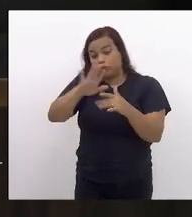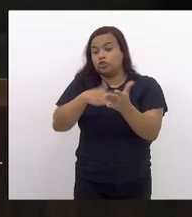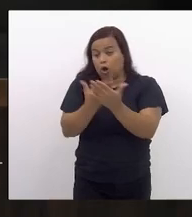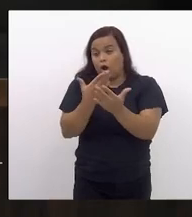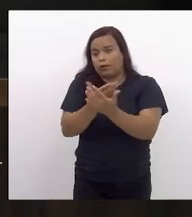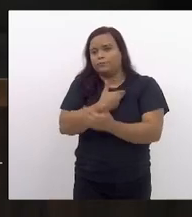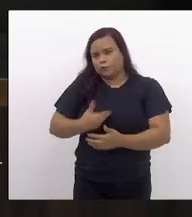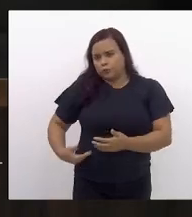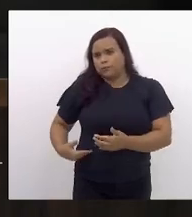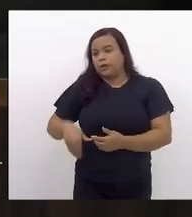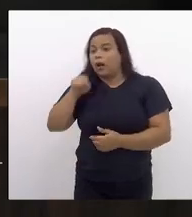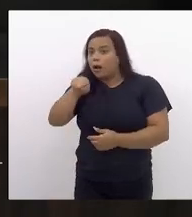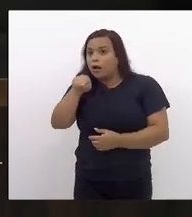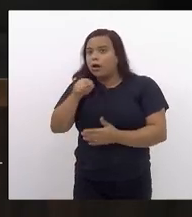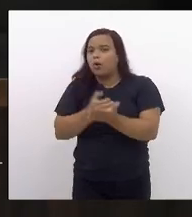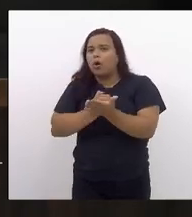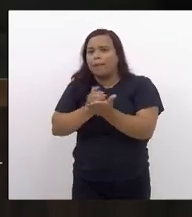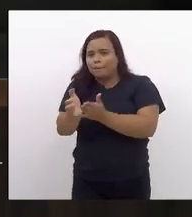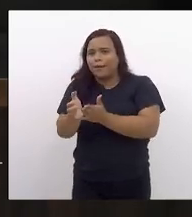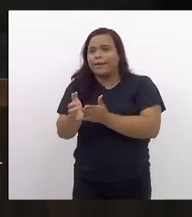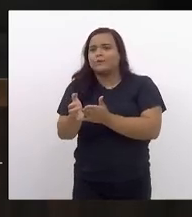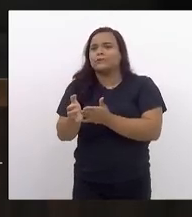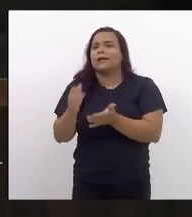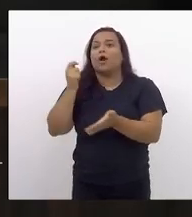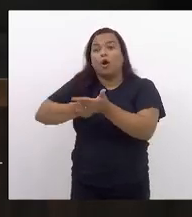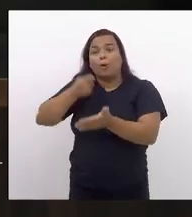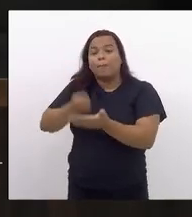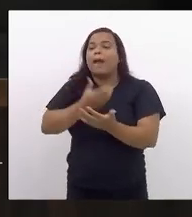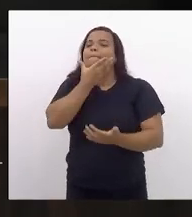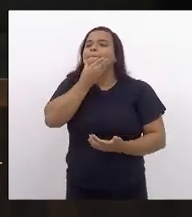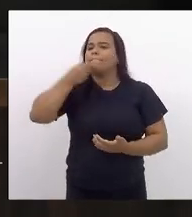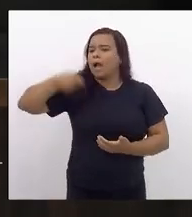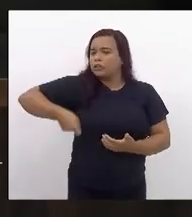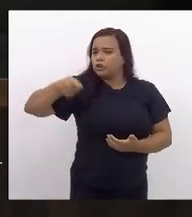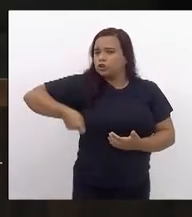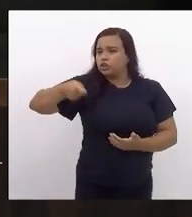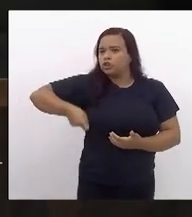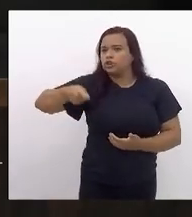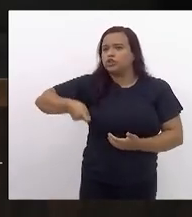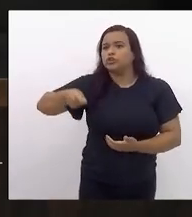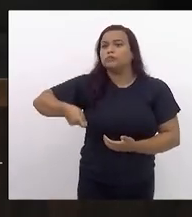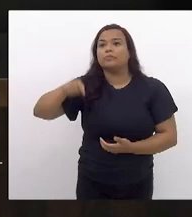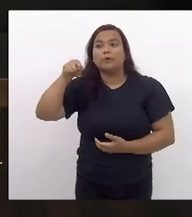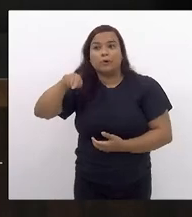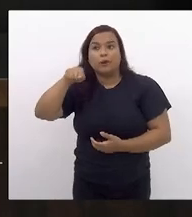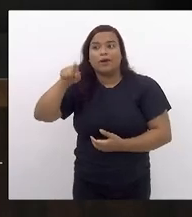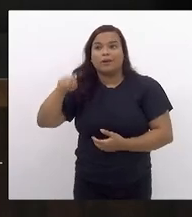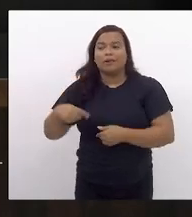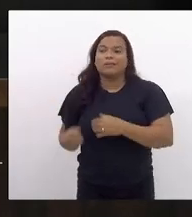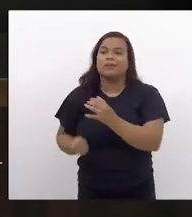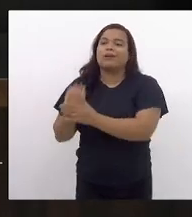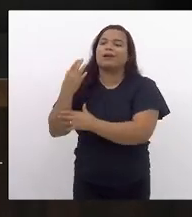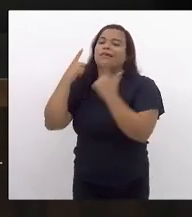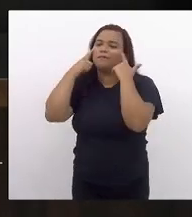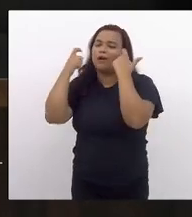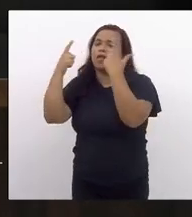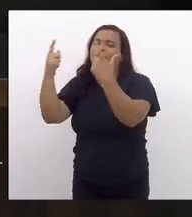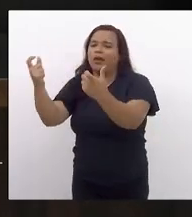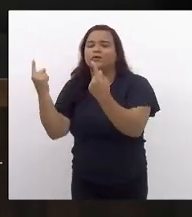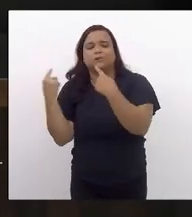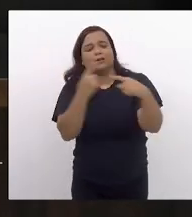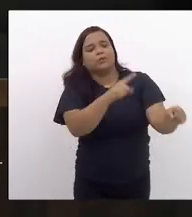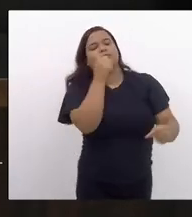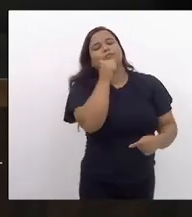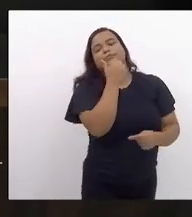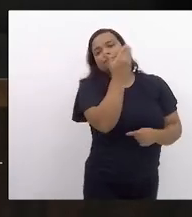gente começa a combater o machismo estrutural, que é quem dá origem a toda essa violência contra a